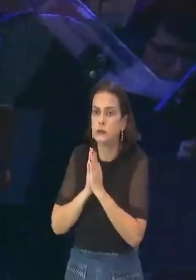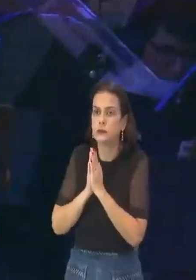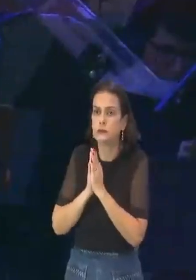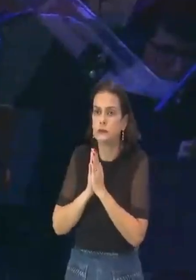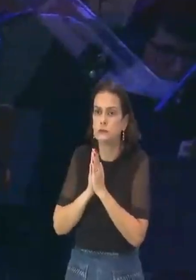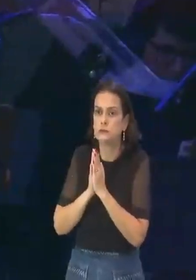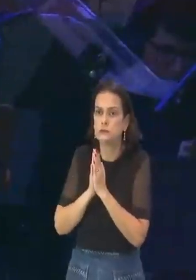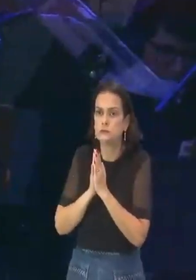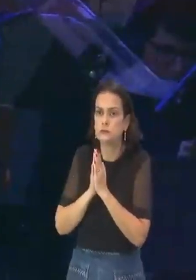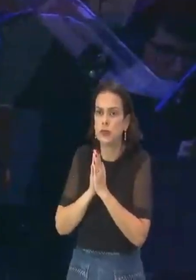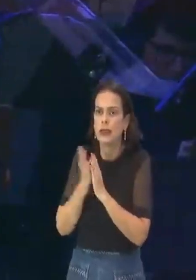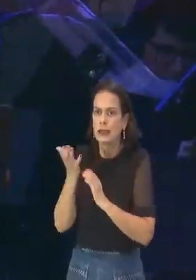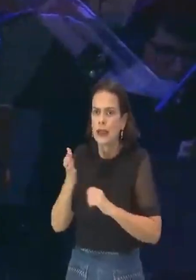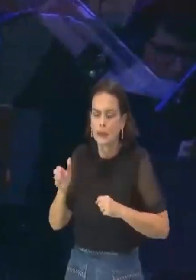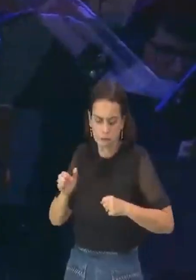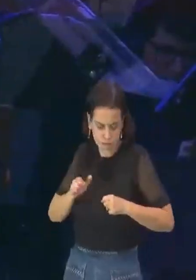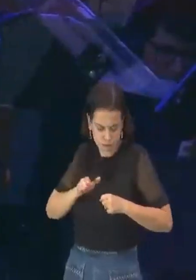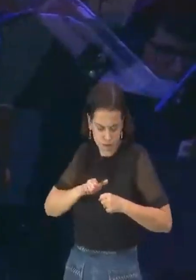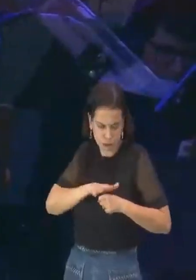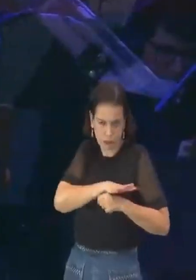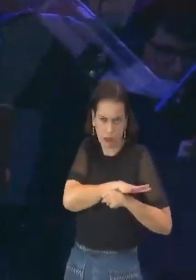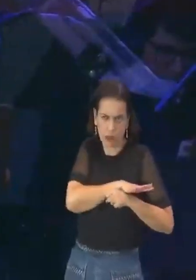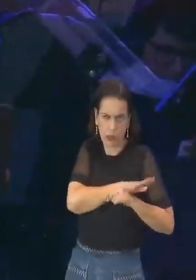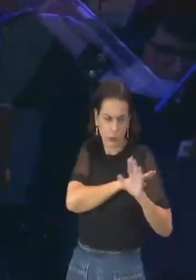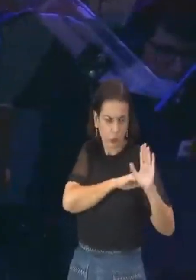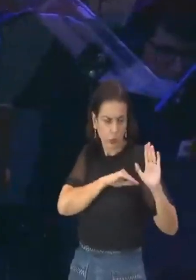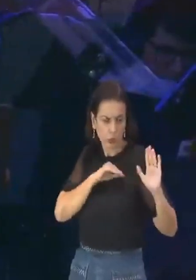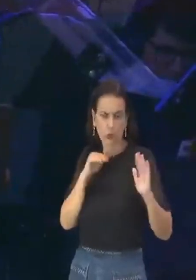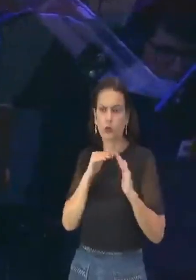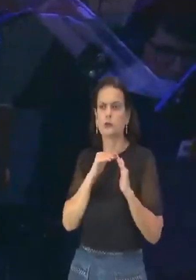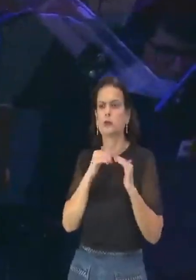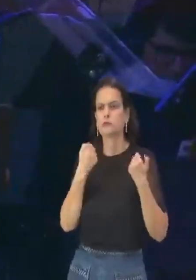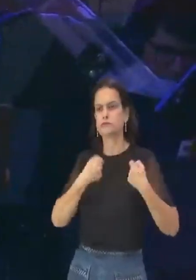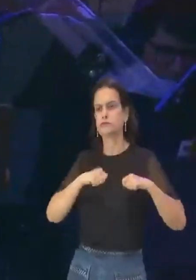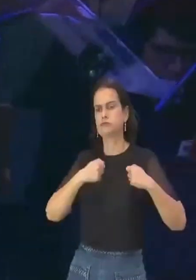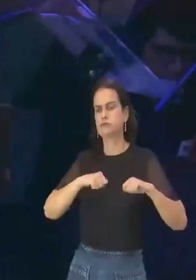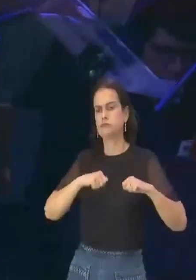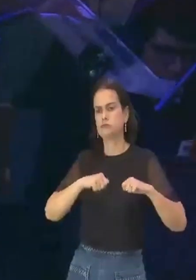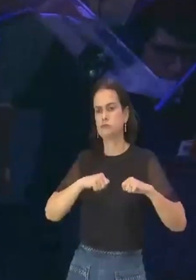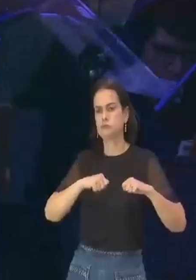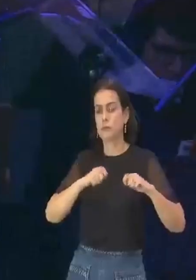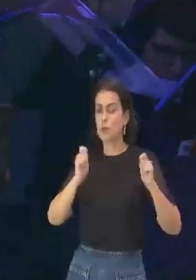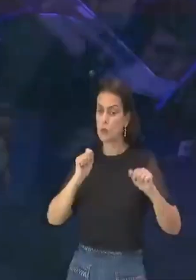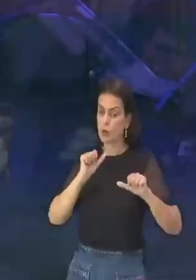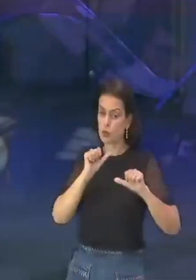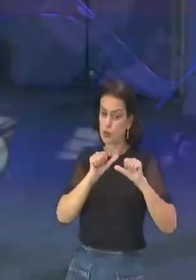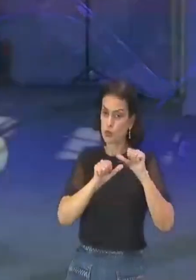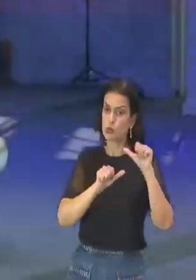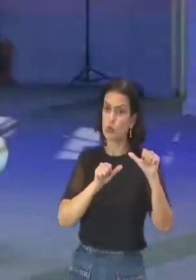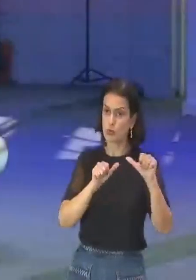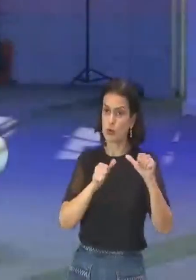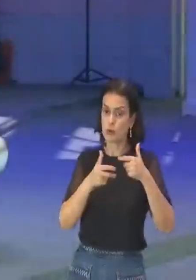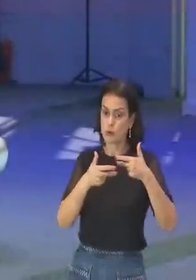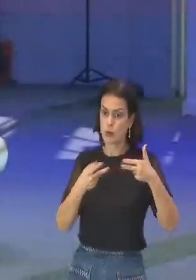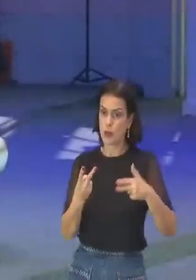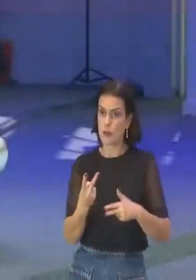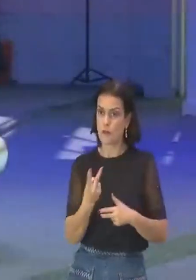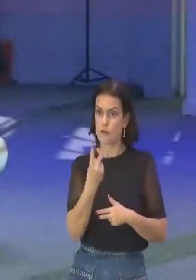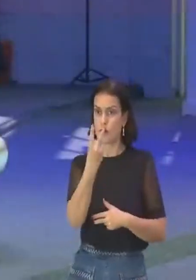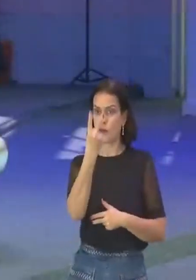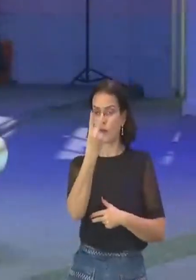Anseia por um preenchimento total, que podemos trocar por algo de grande valor.